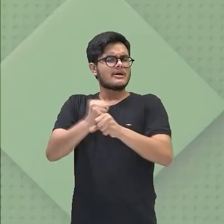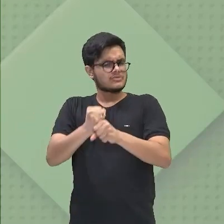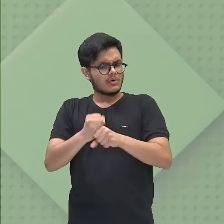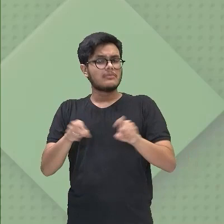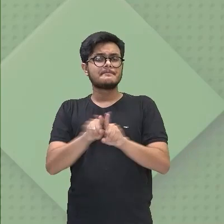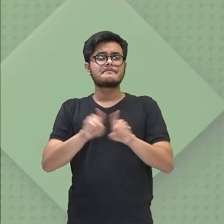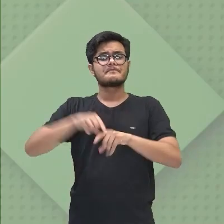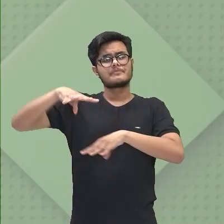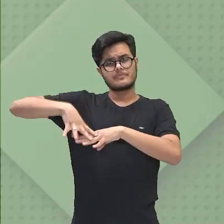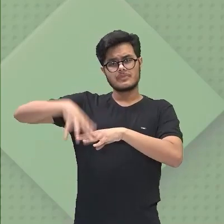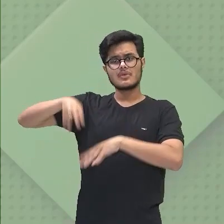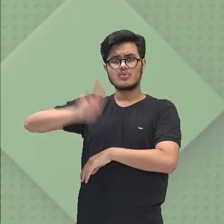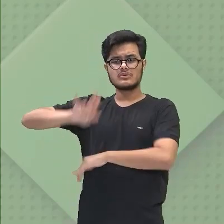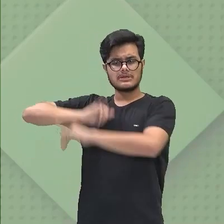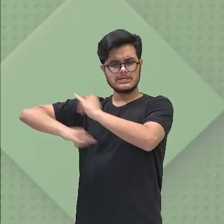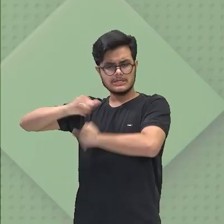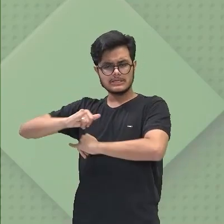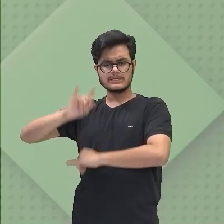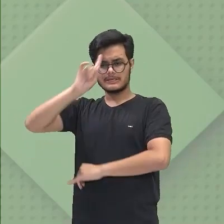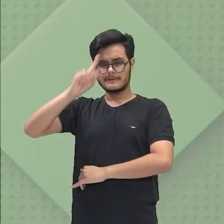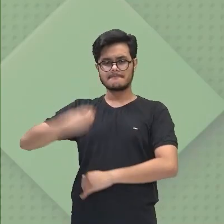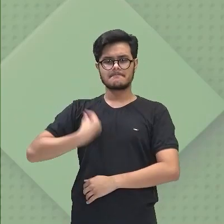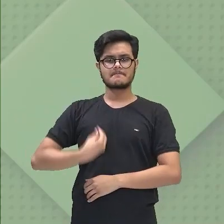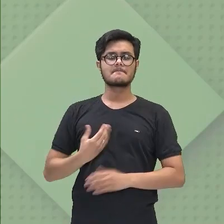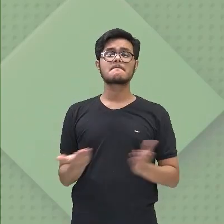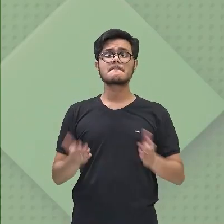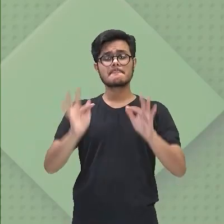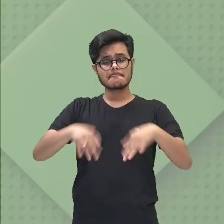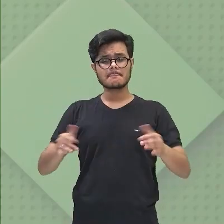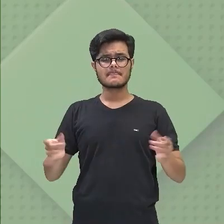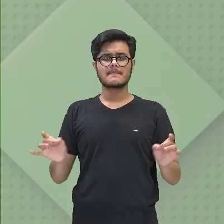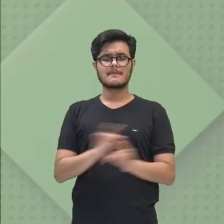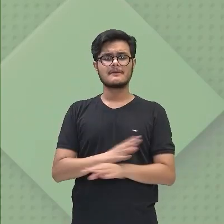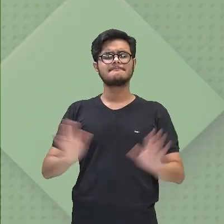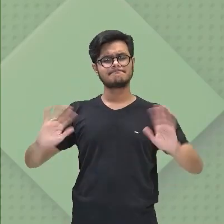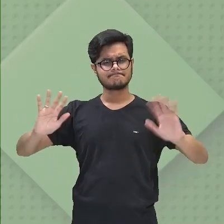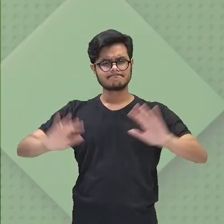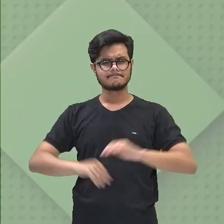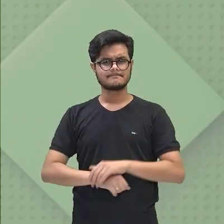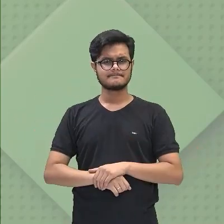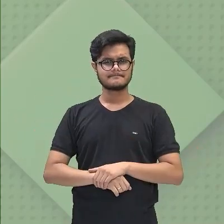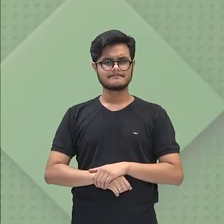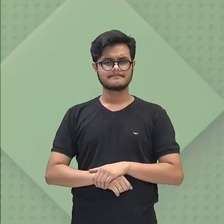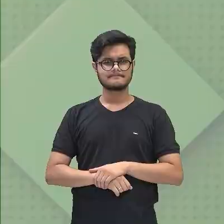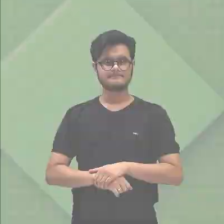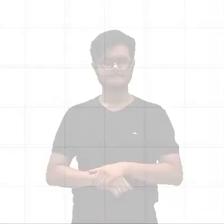do consumo de energia elétrica, certo? Então a gente fica por aqui e até uma próxima.